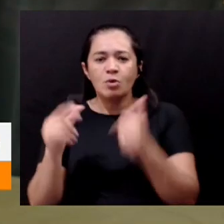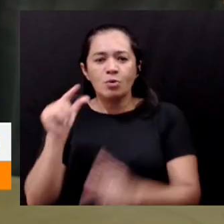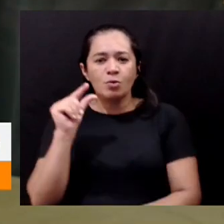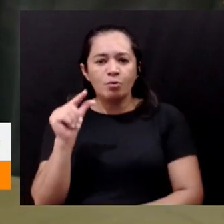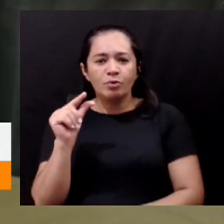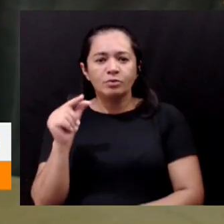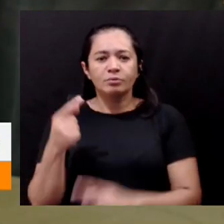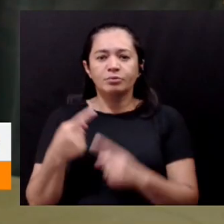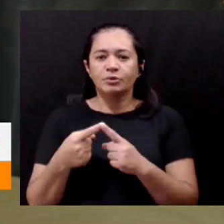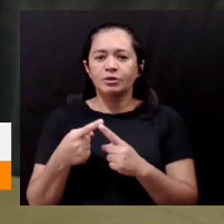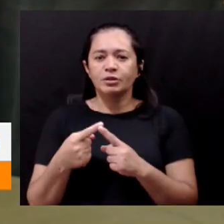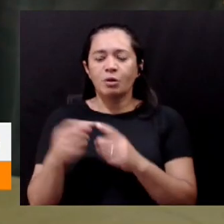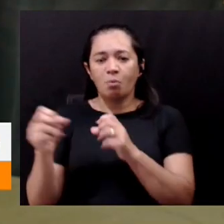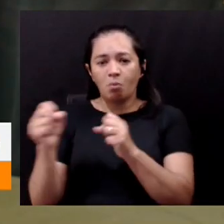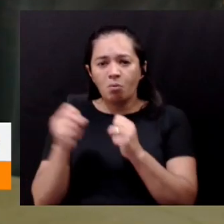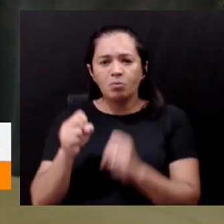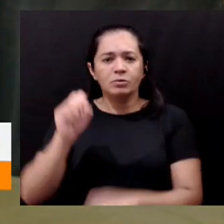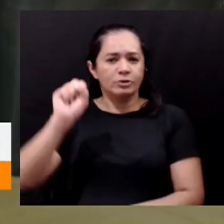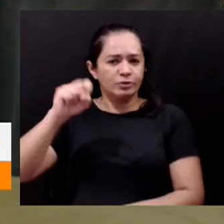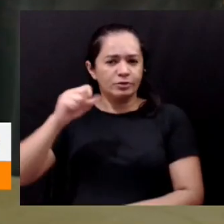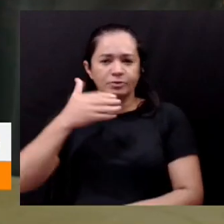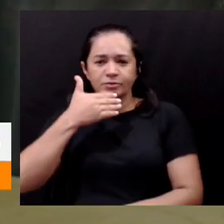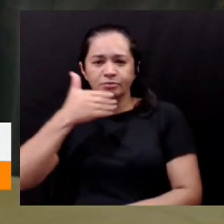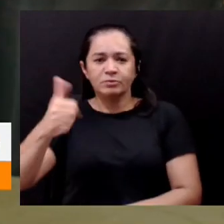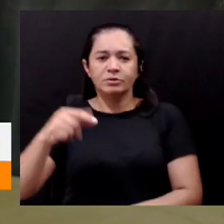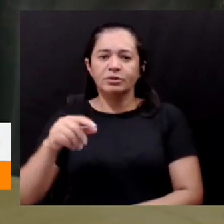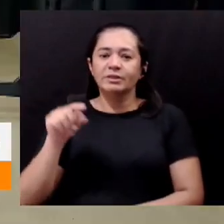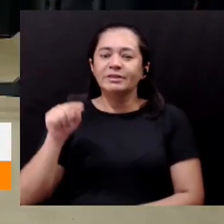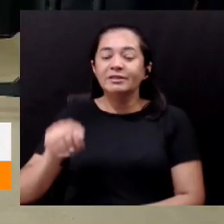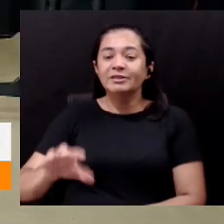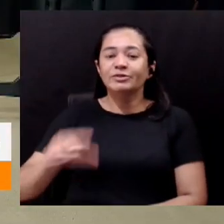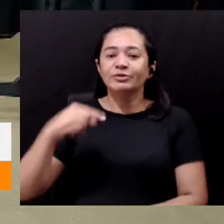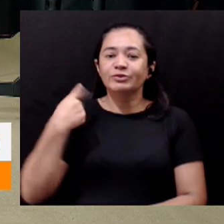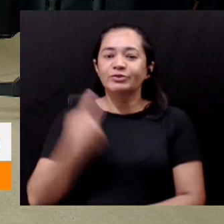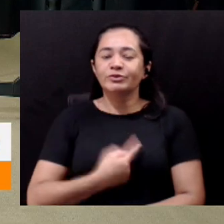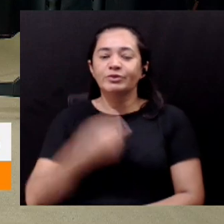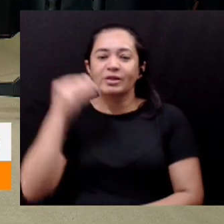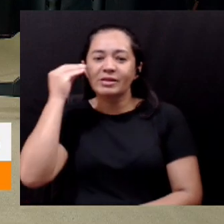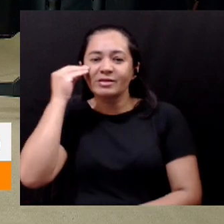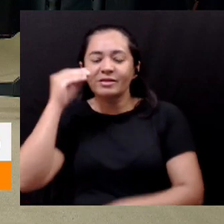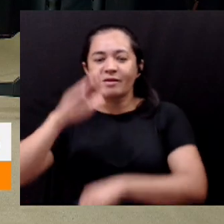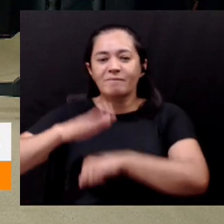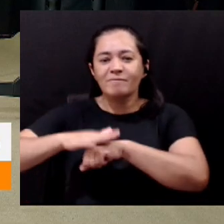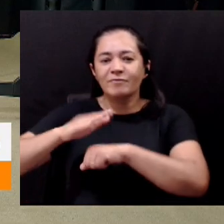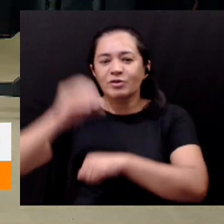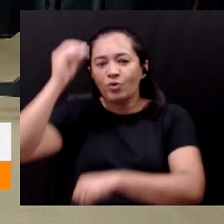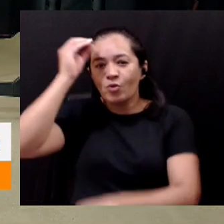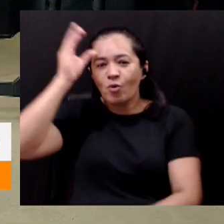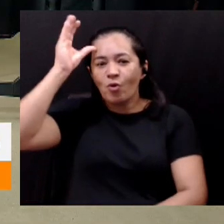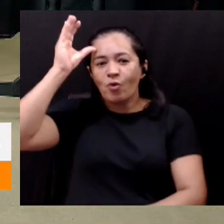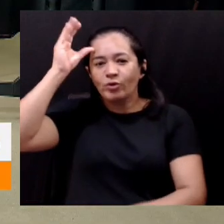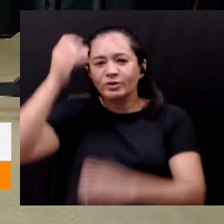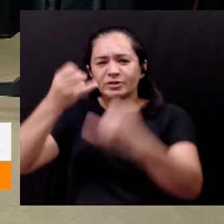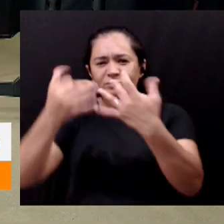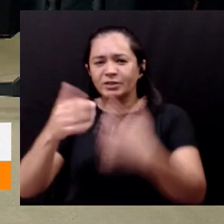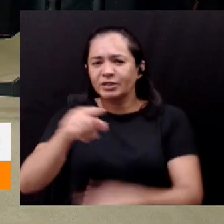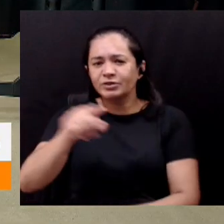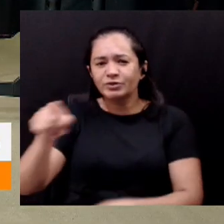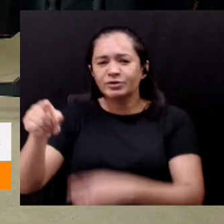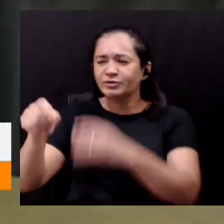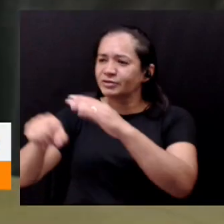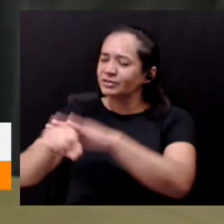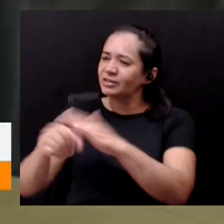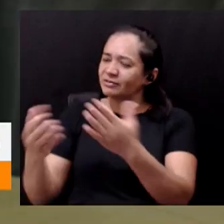pode sim melhorar, e é isso que nós estamos tentando fazer aqui, com, o conhecimento, a abordagem que vocês estão fazendo, eu acredito que assim como toca a